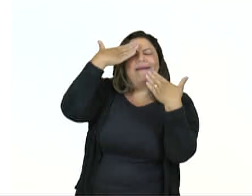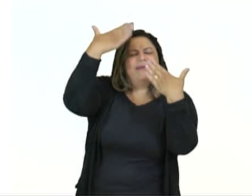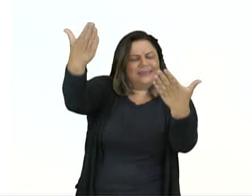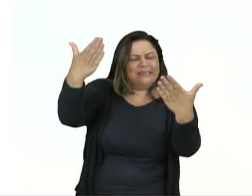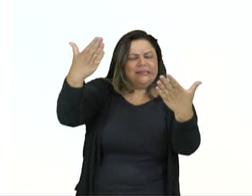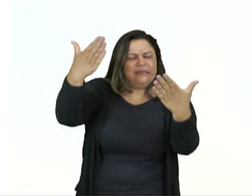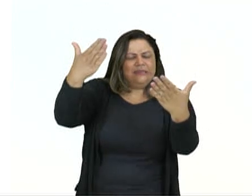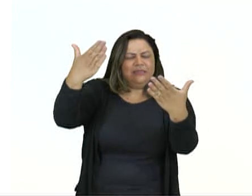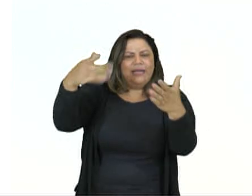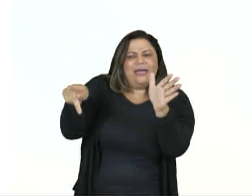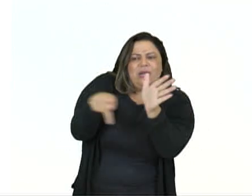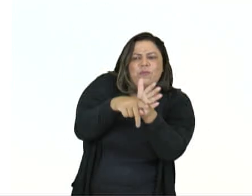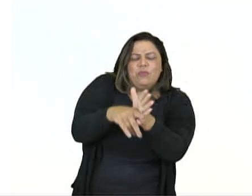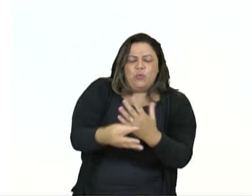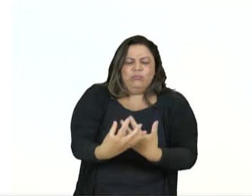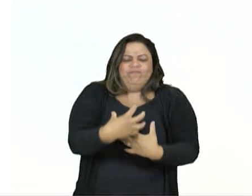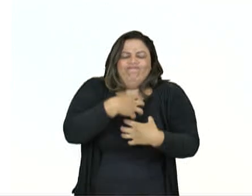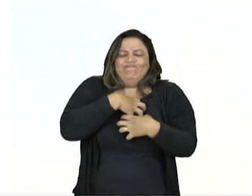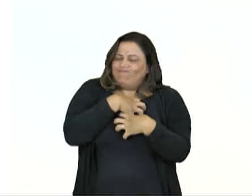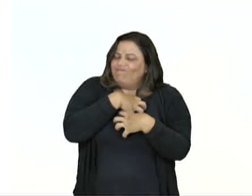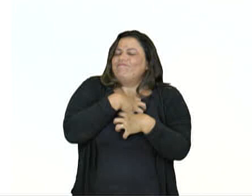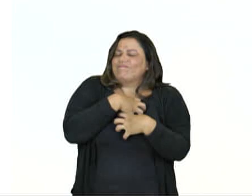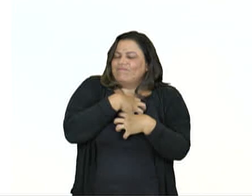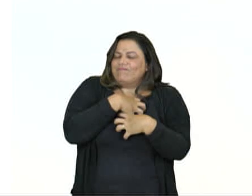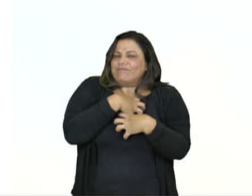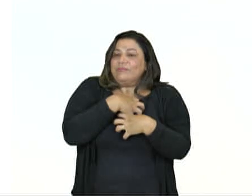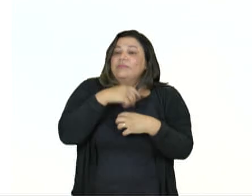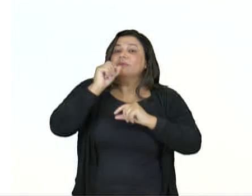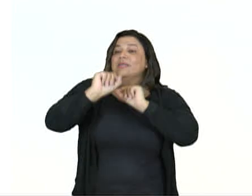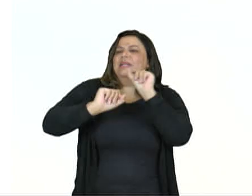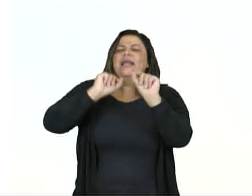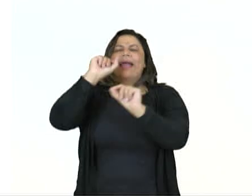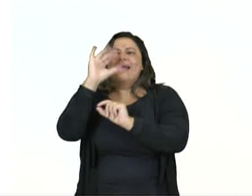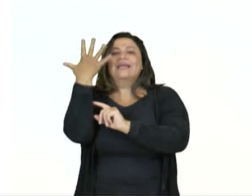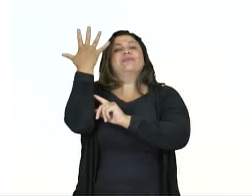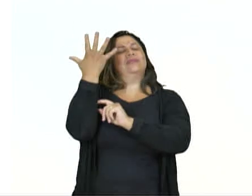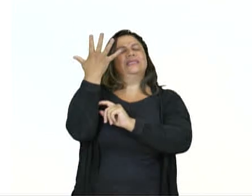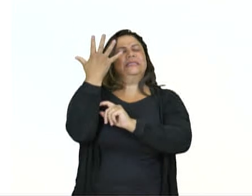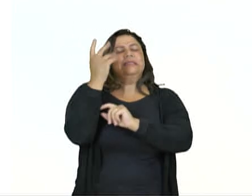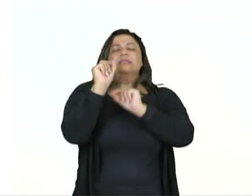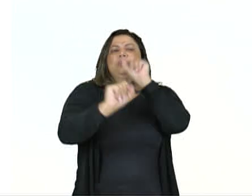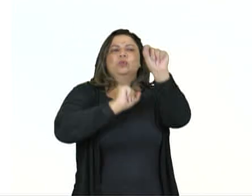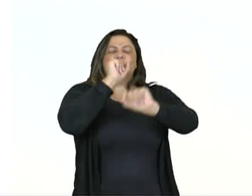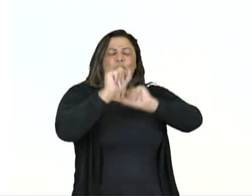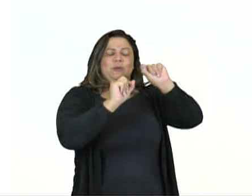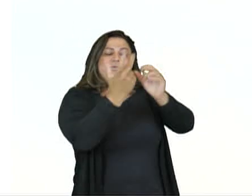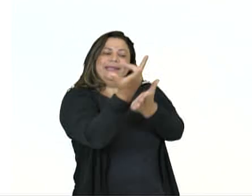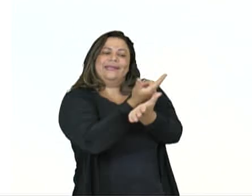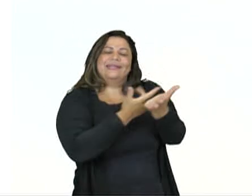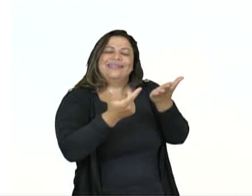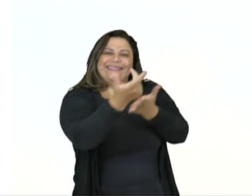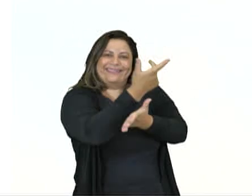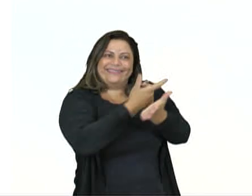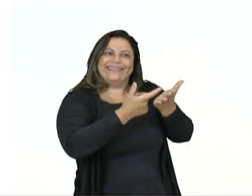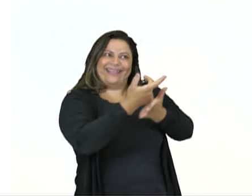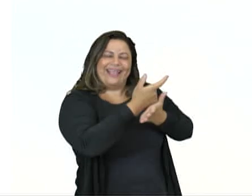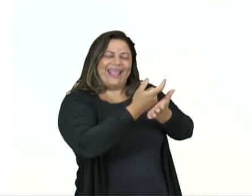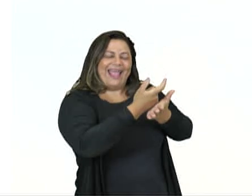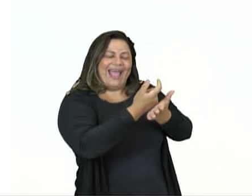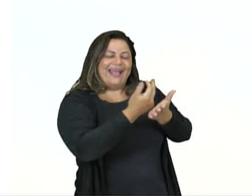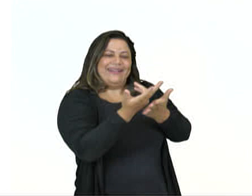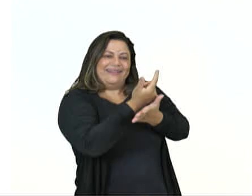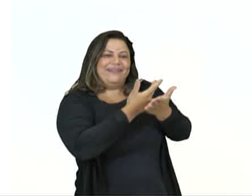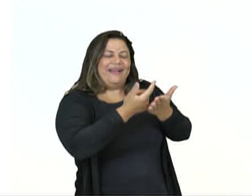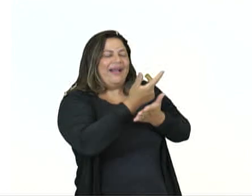instinto e esses acontecimentos eram registrados nas paredes de cavernas em formas de desenho